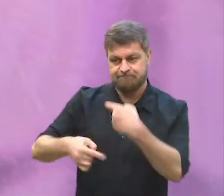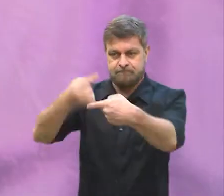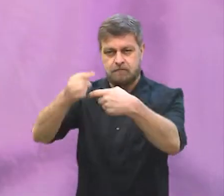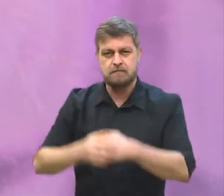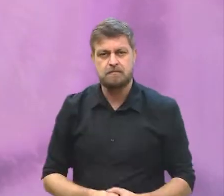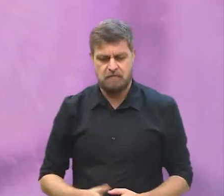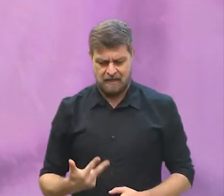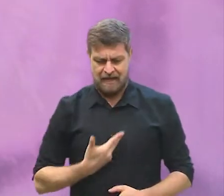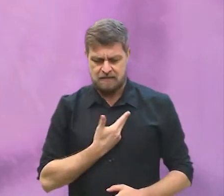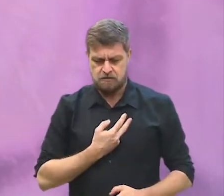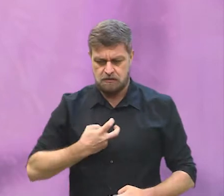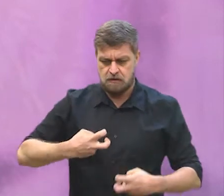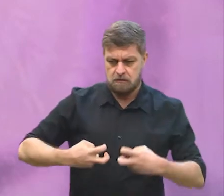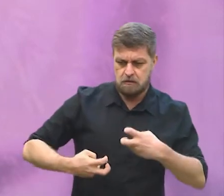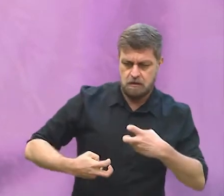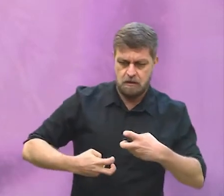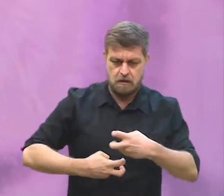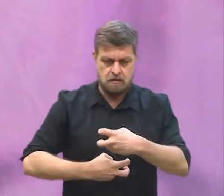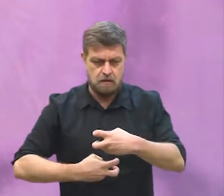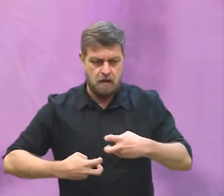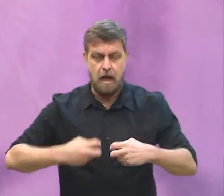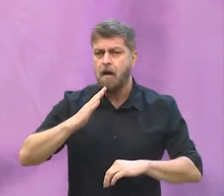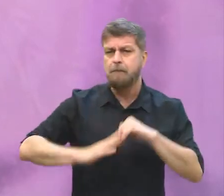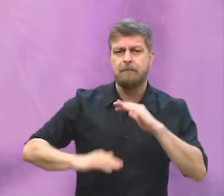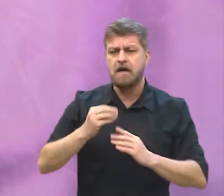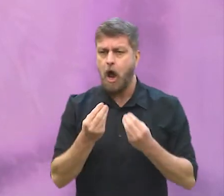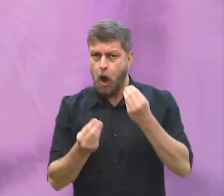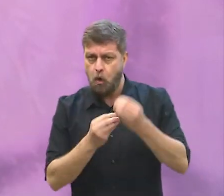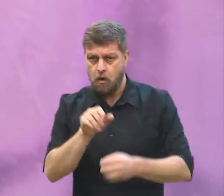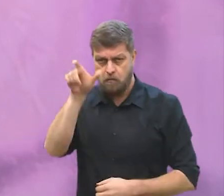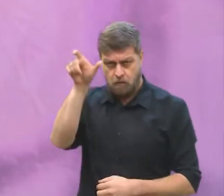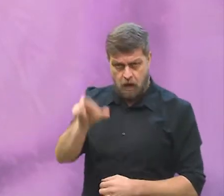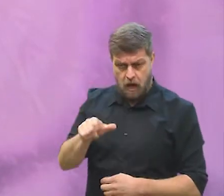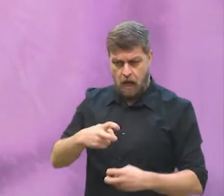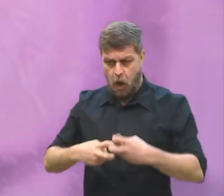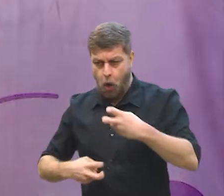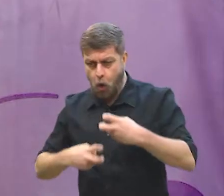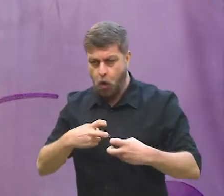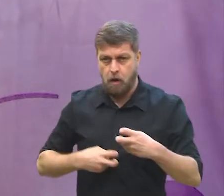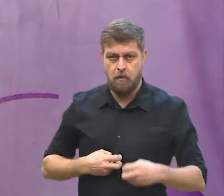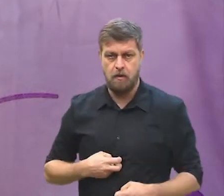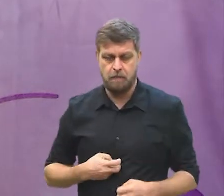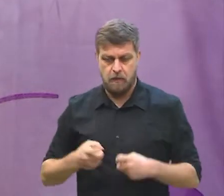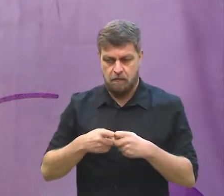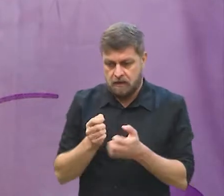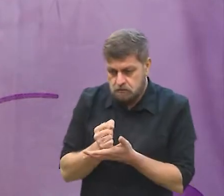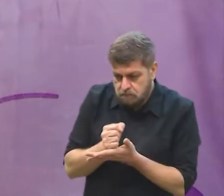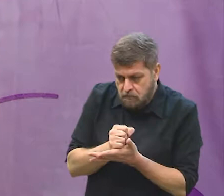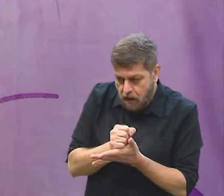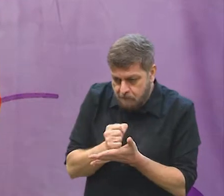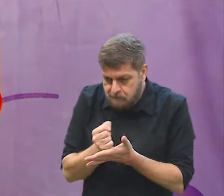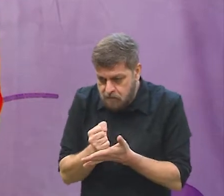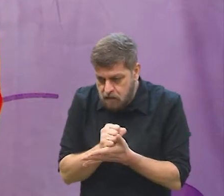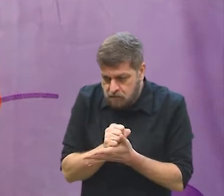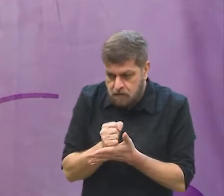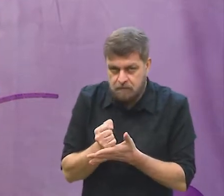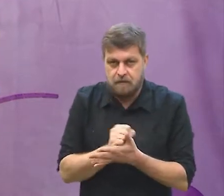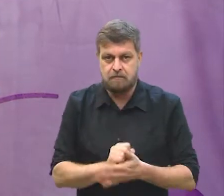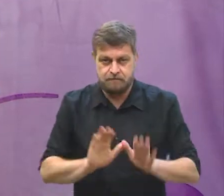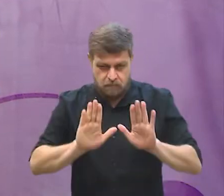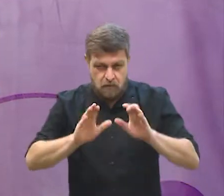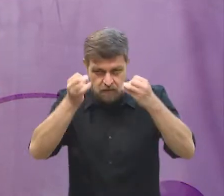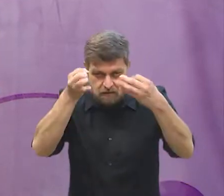cirurgia robótica, como é que funciona na prática? Assim, são robôs fazendo e o médico operando? Como é que é? É